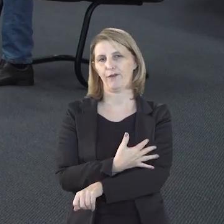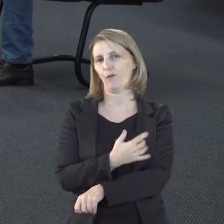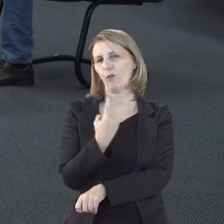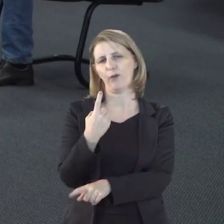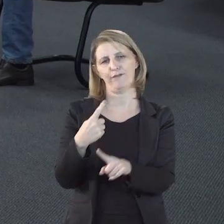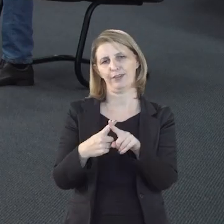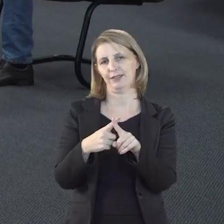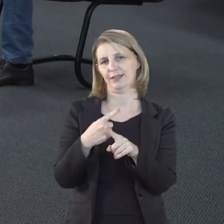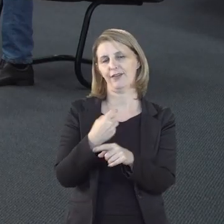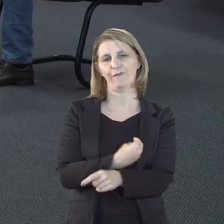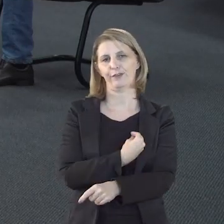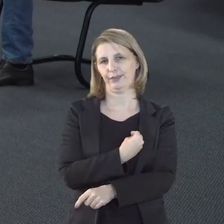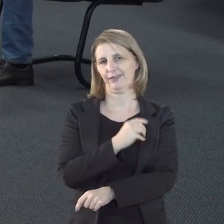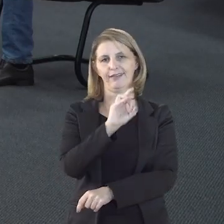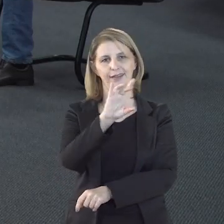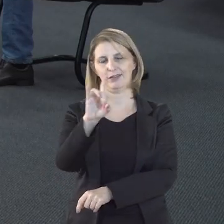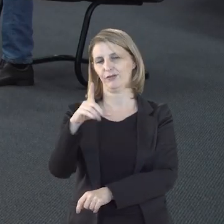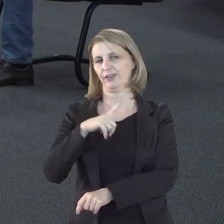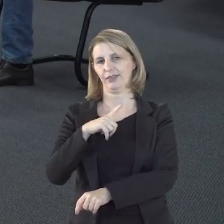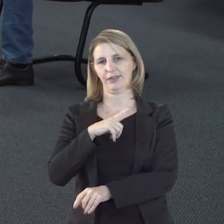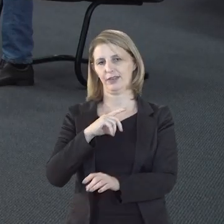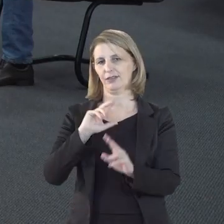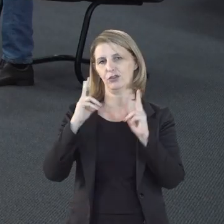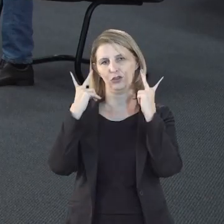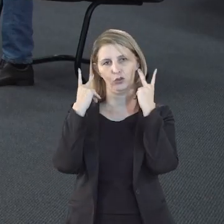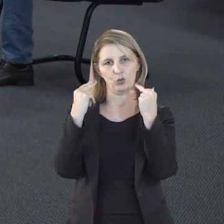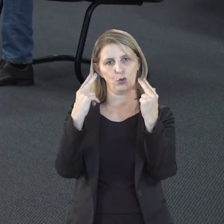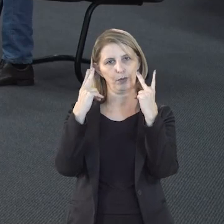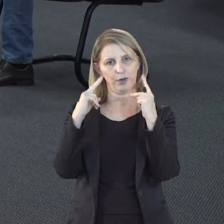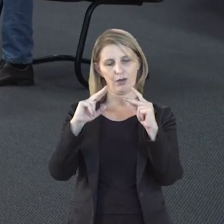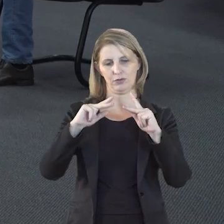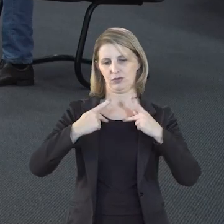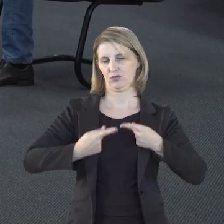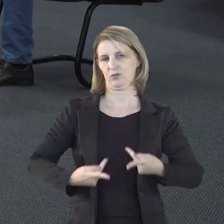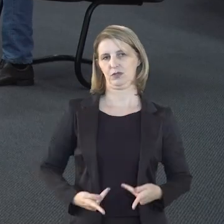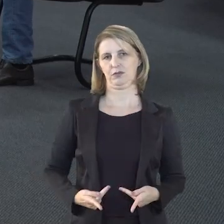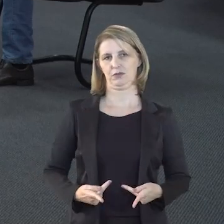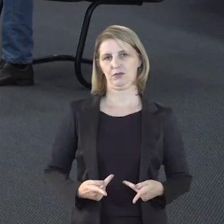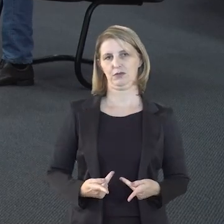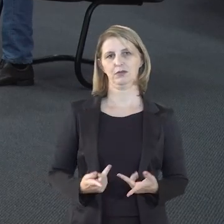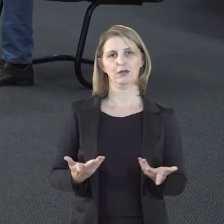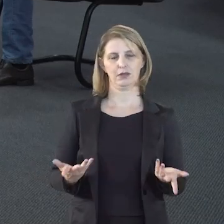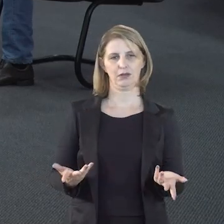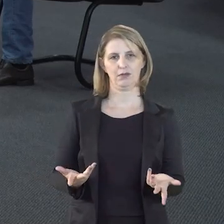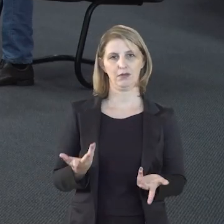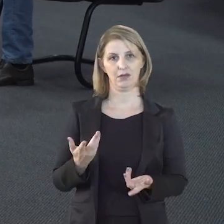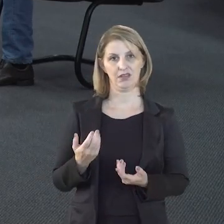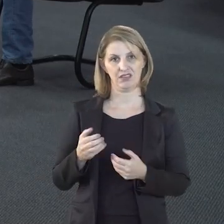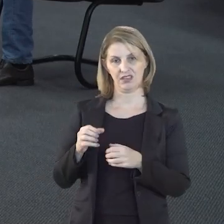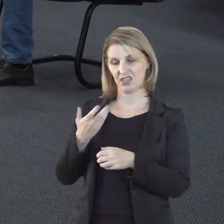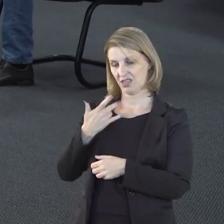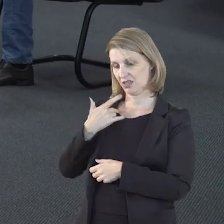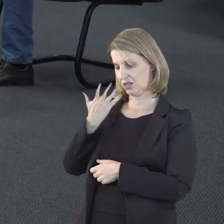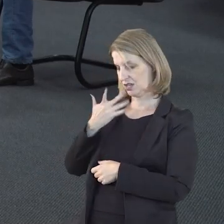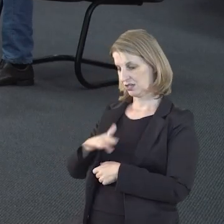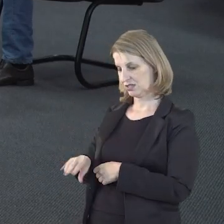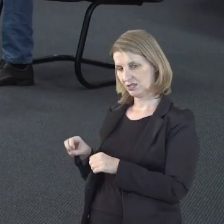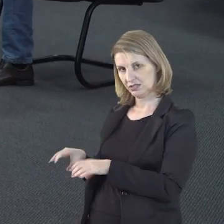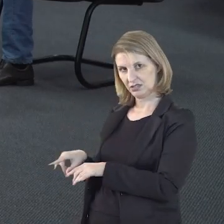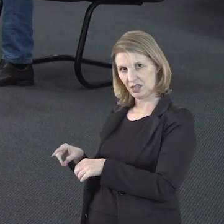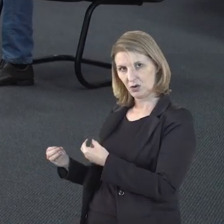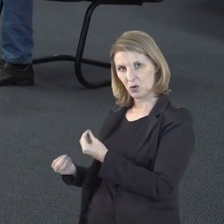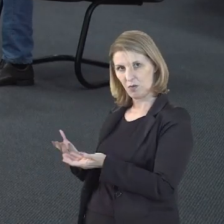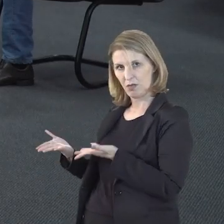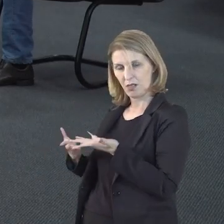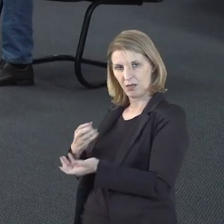pelo menos um episódio de fome emocional na vida, porque, né, é normal, né, nós somos humanos. A gente não é ensinado desde criança a lidar